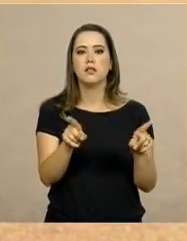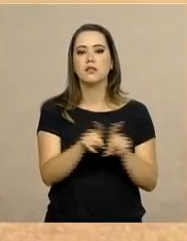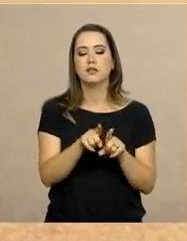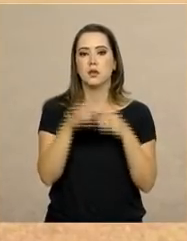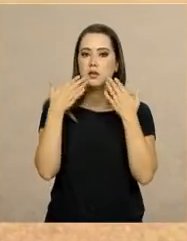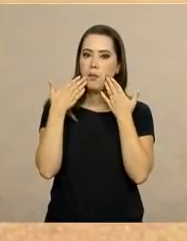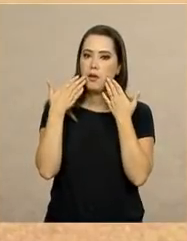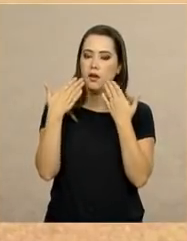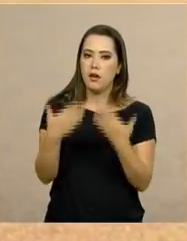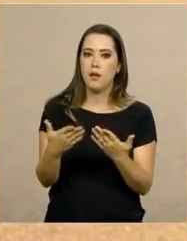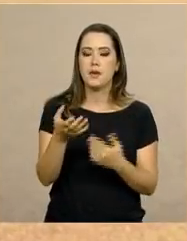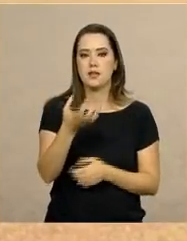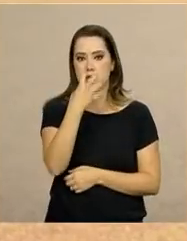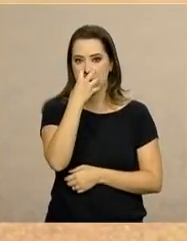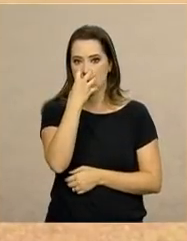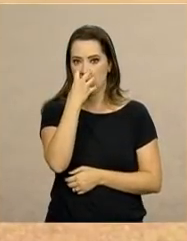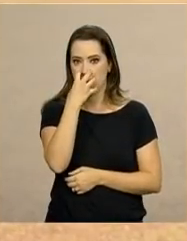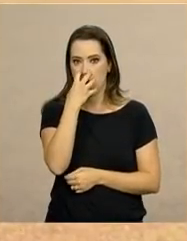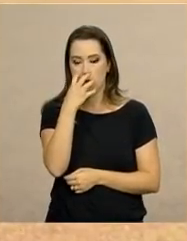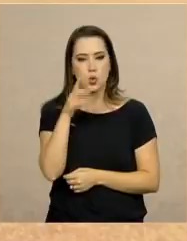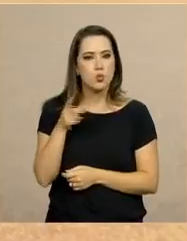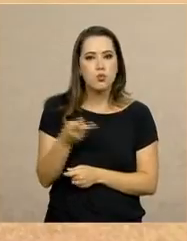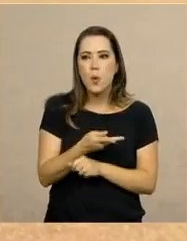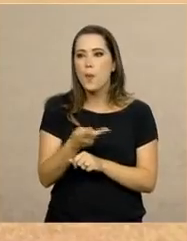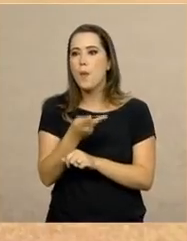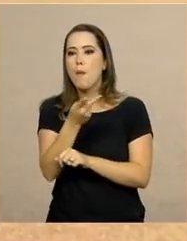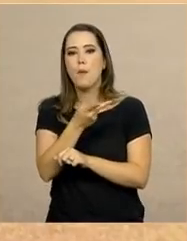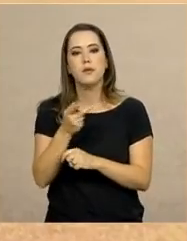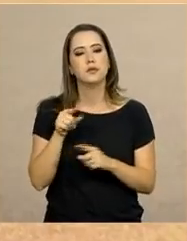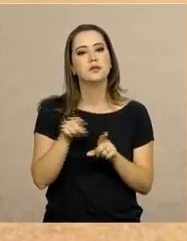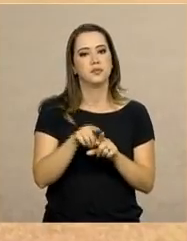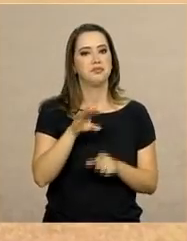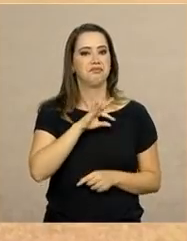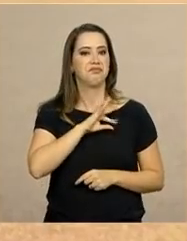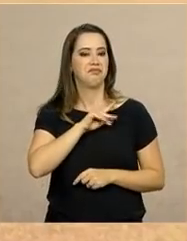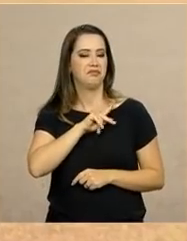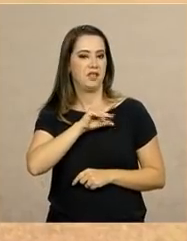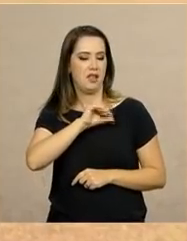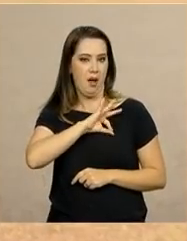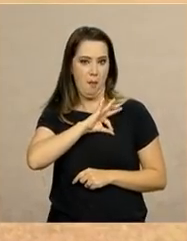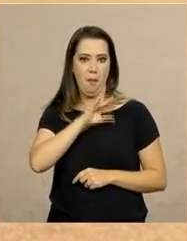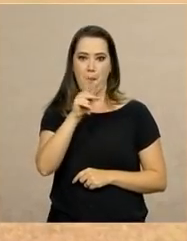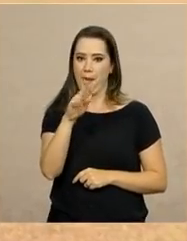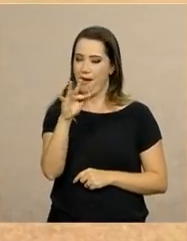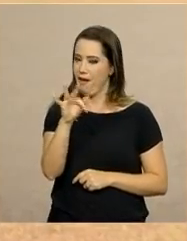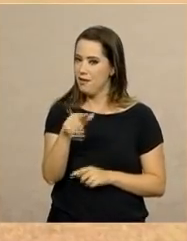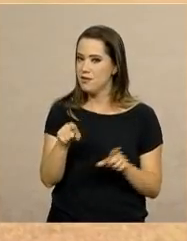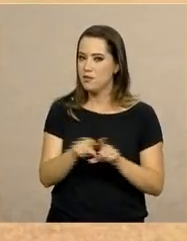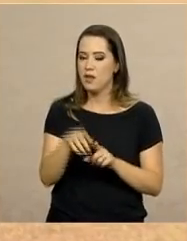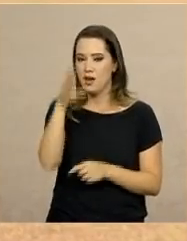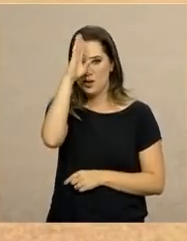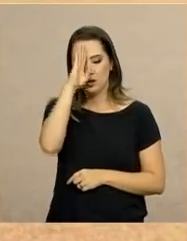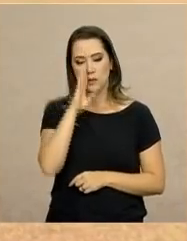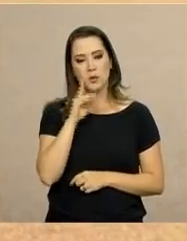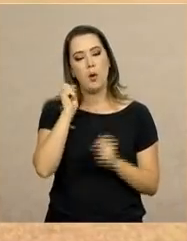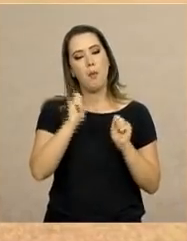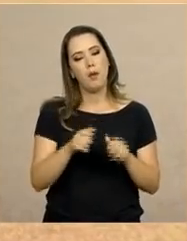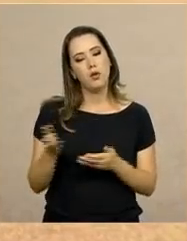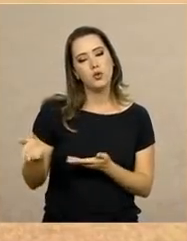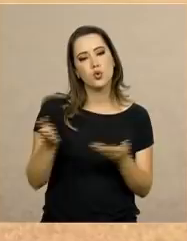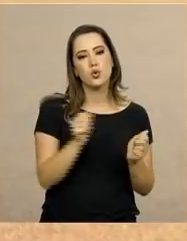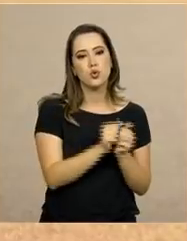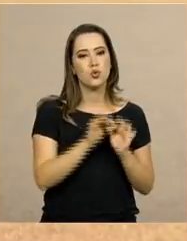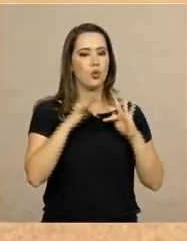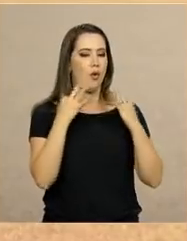a apresentação dos cães farejadores da Polícia Rodoviária Federal. O evento, ele vai ser de graça, pode